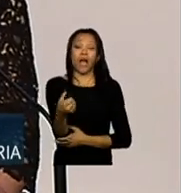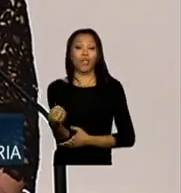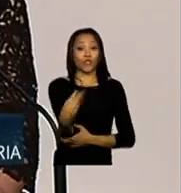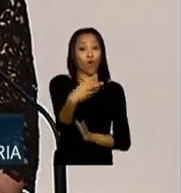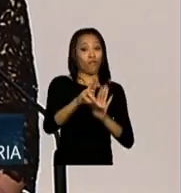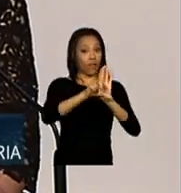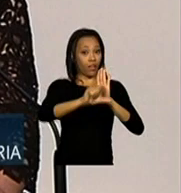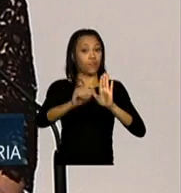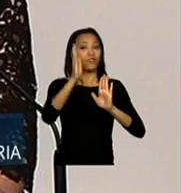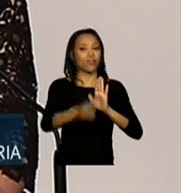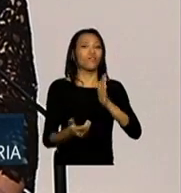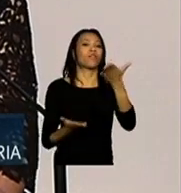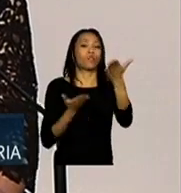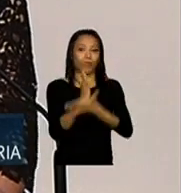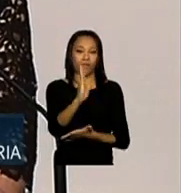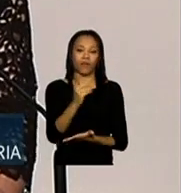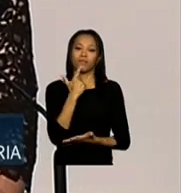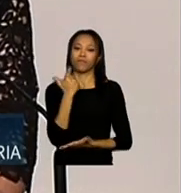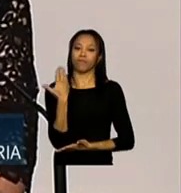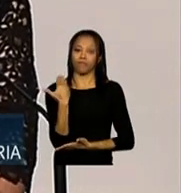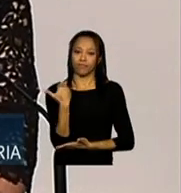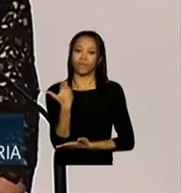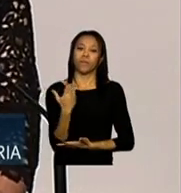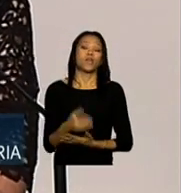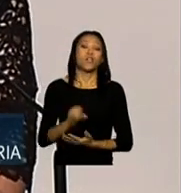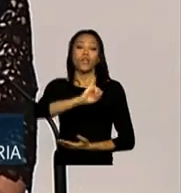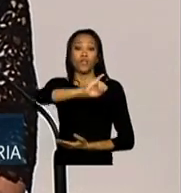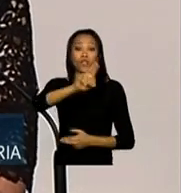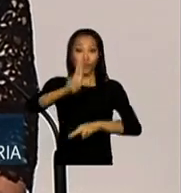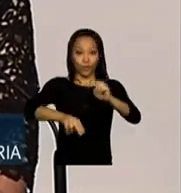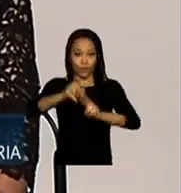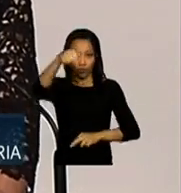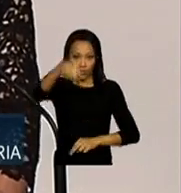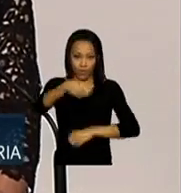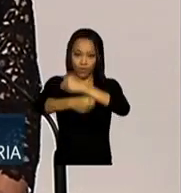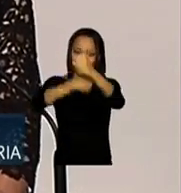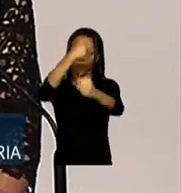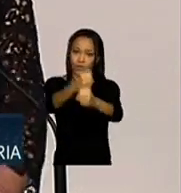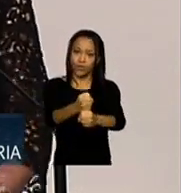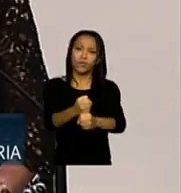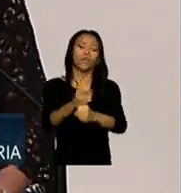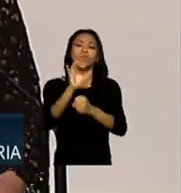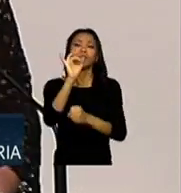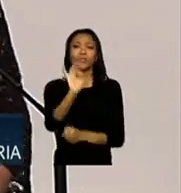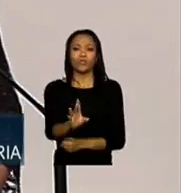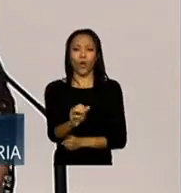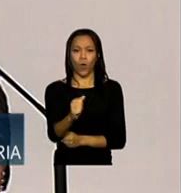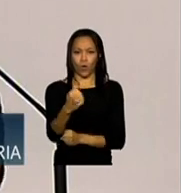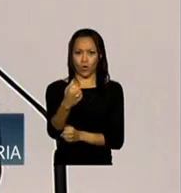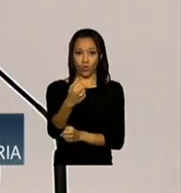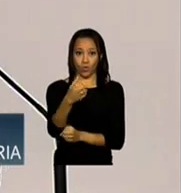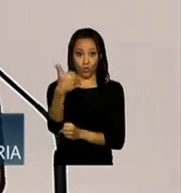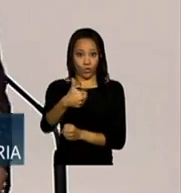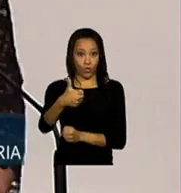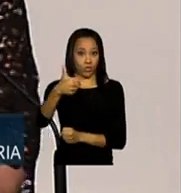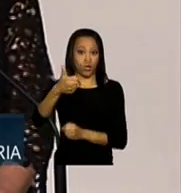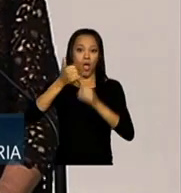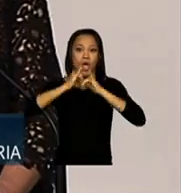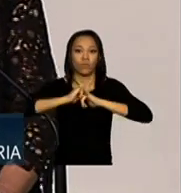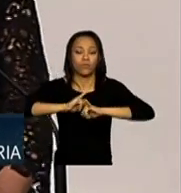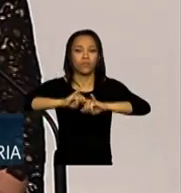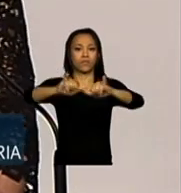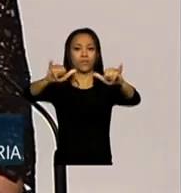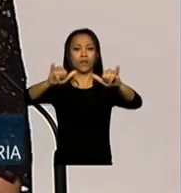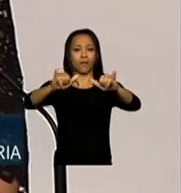legislação foi aprovada agora em junho deste ano. E somente nos dois primeiros anúncios para operação